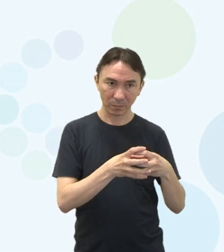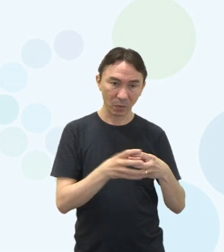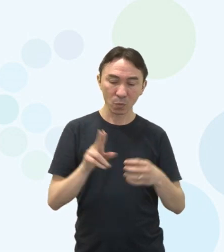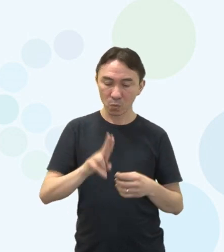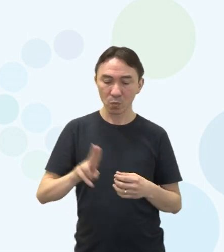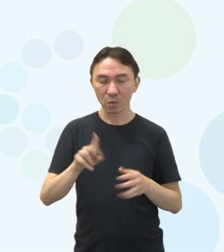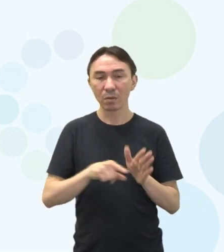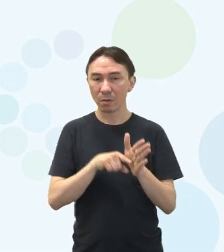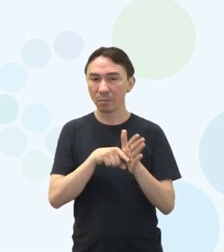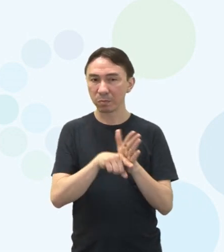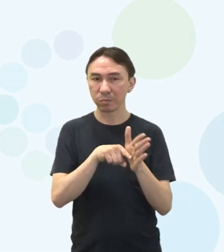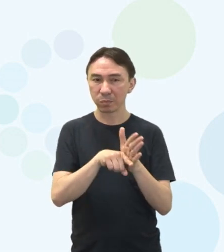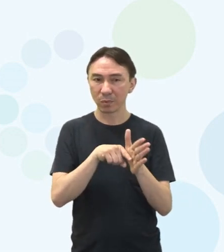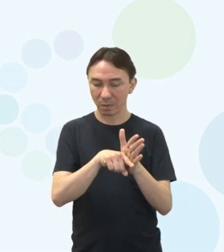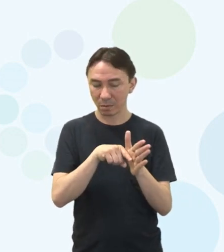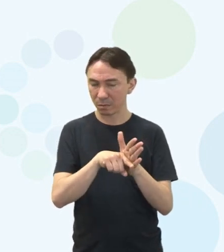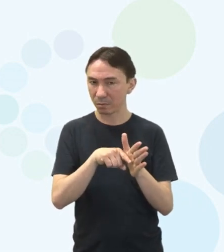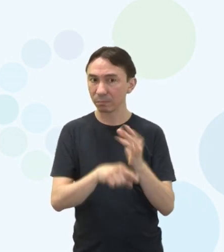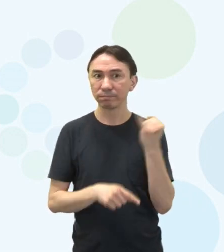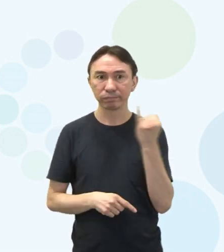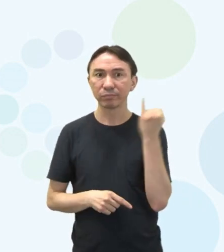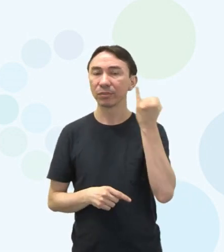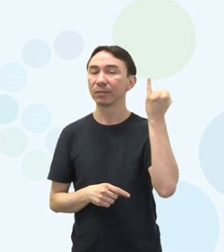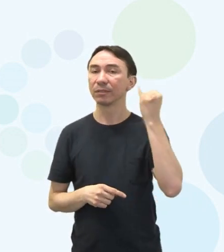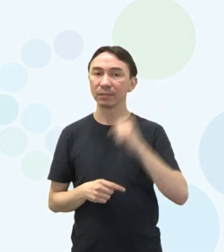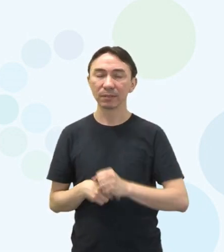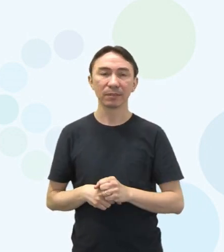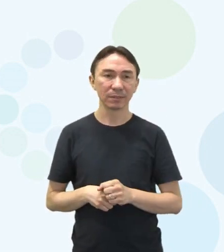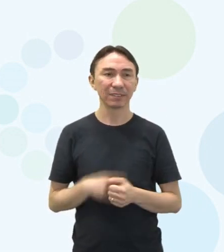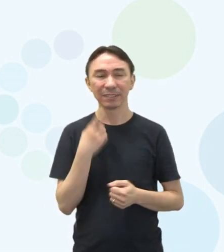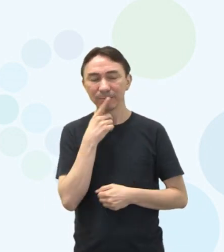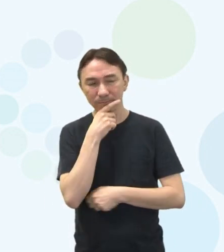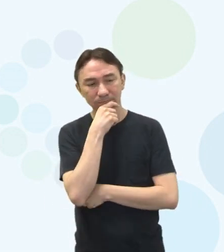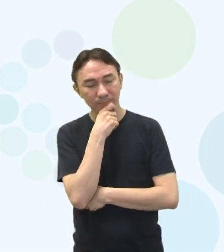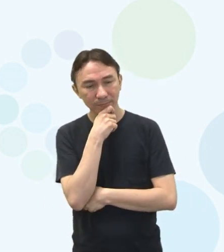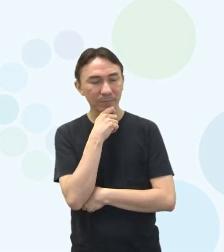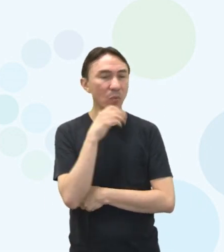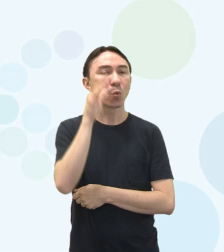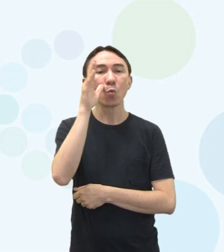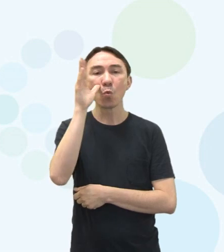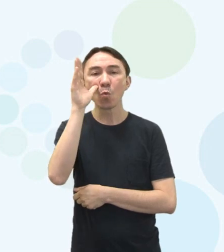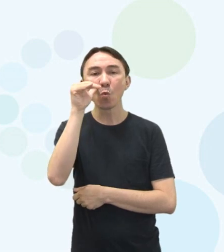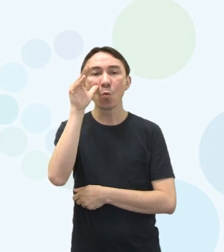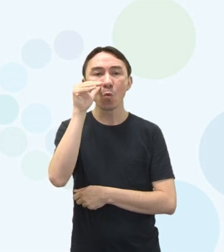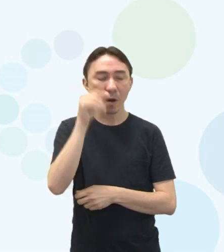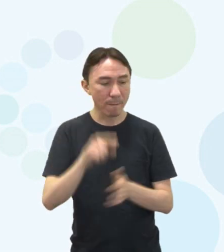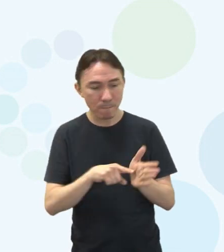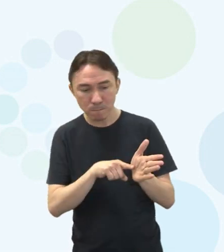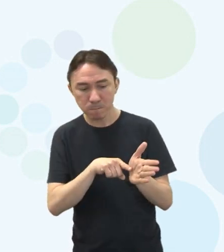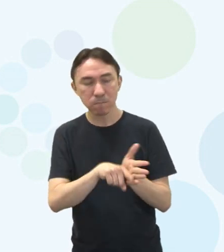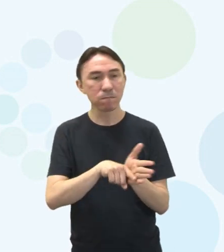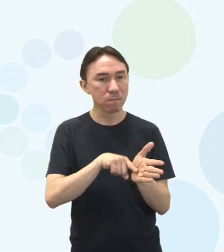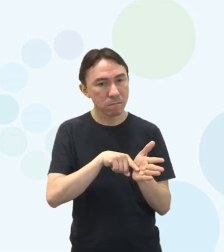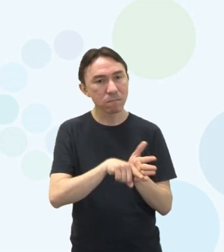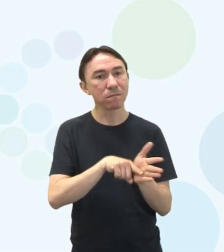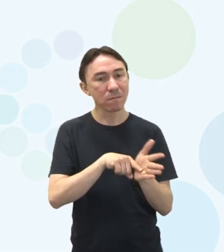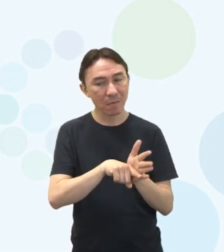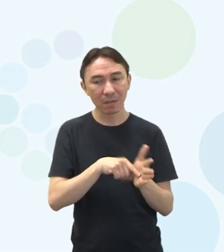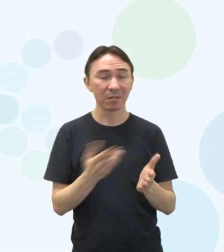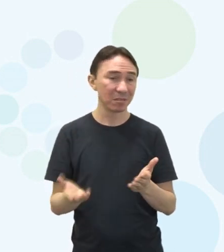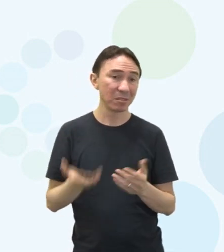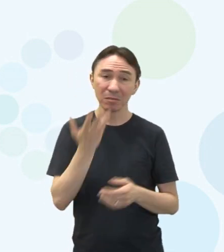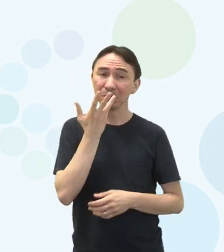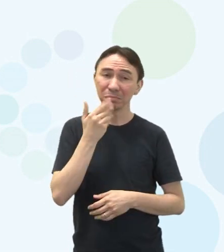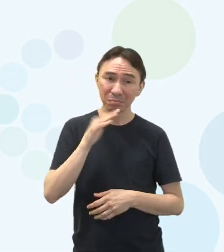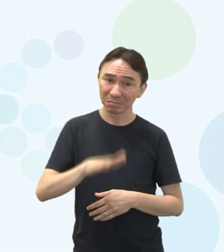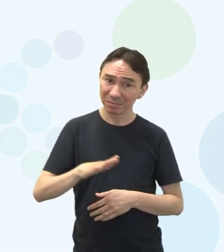investigação algo tão importante né é a pesquisa né a curiosidade né As crianças são extremamente curiosos né